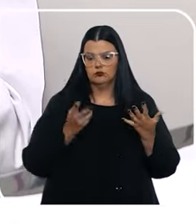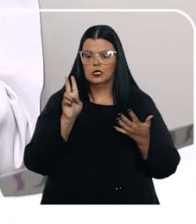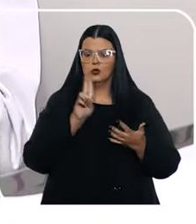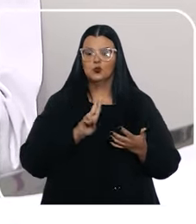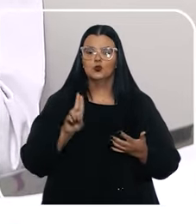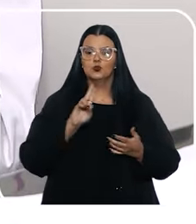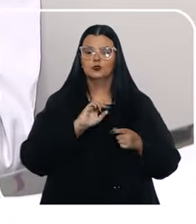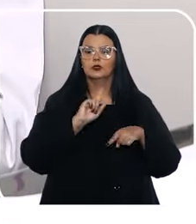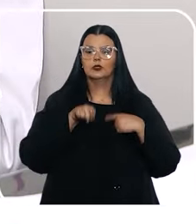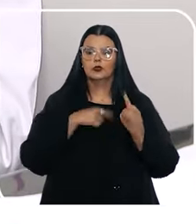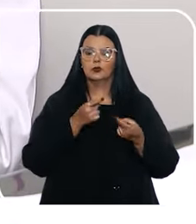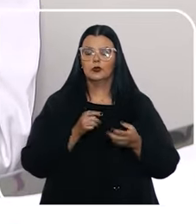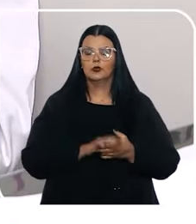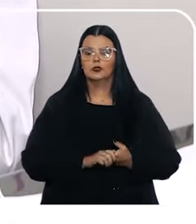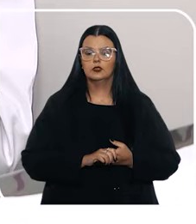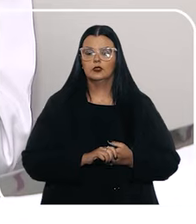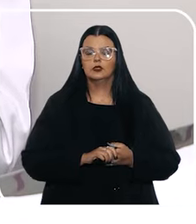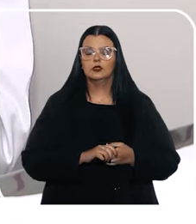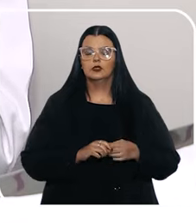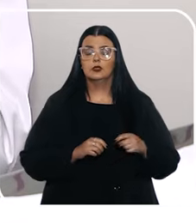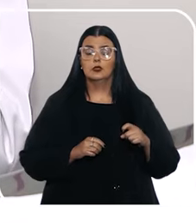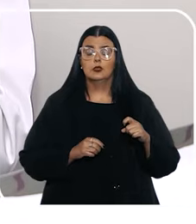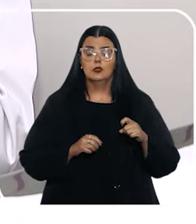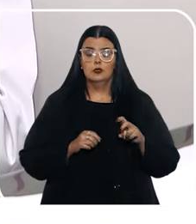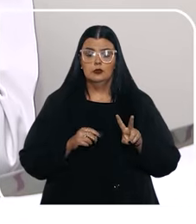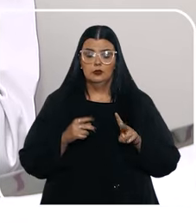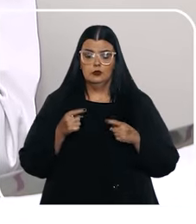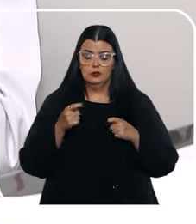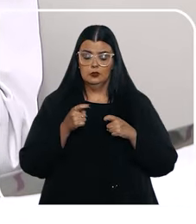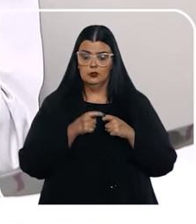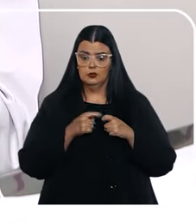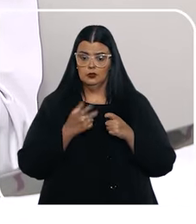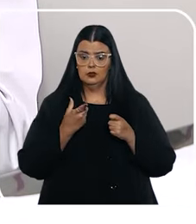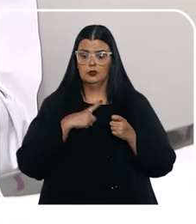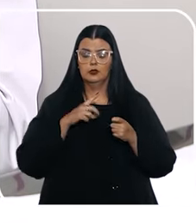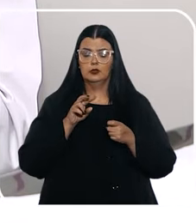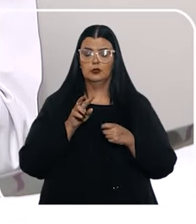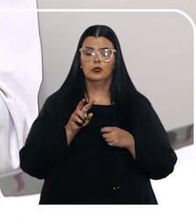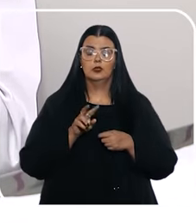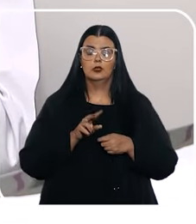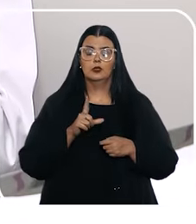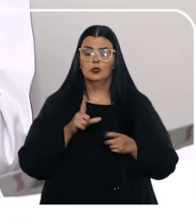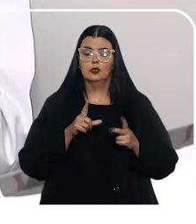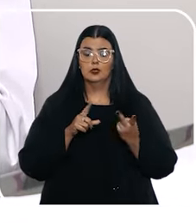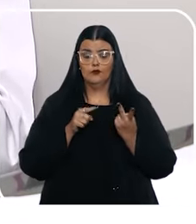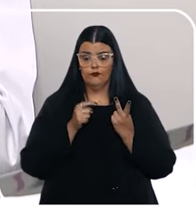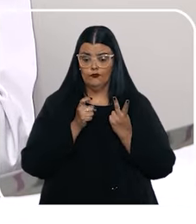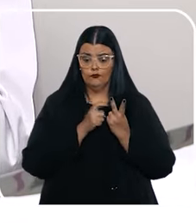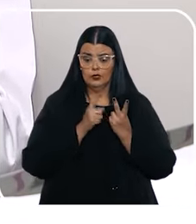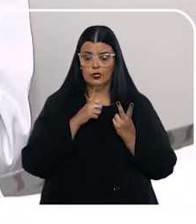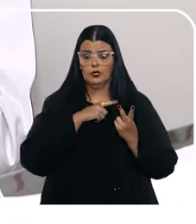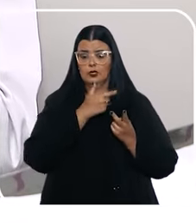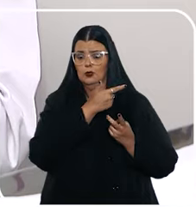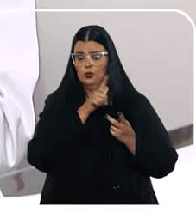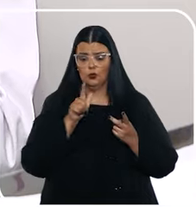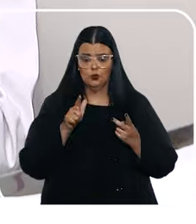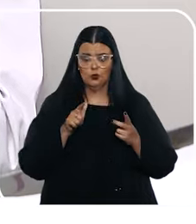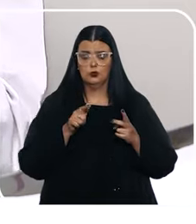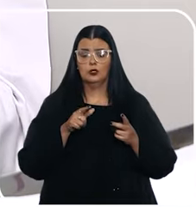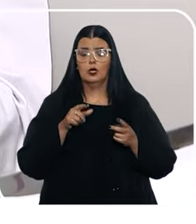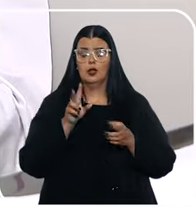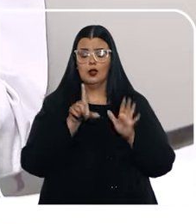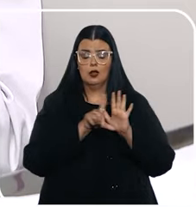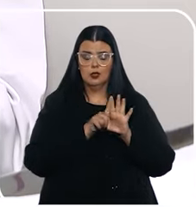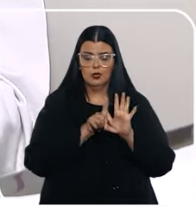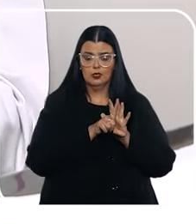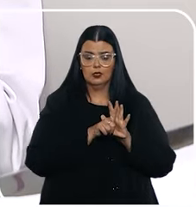que serão utilizados depois na medicina veterinária também, que tudo vai depender de algum tipo de legislação, se é uma